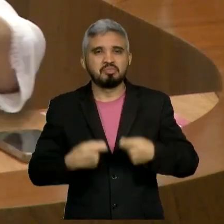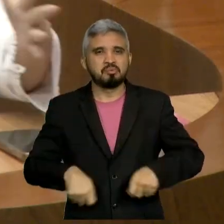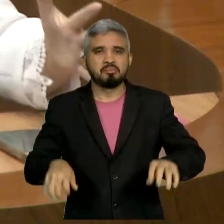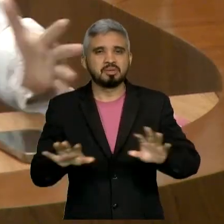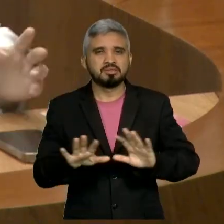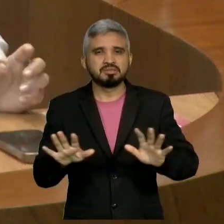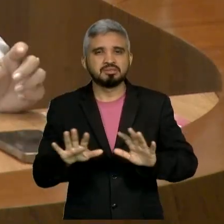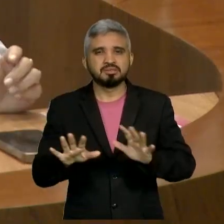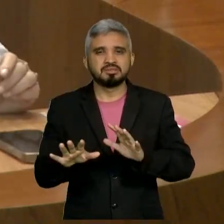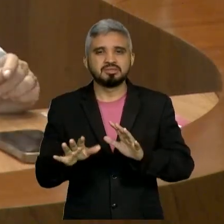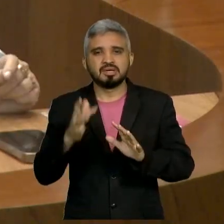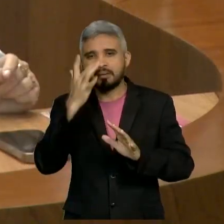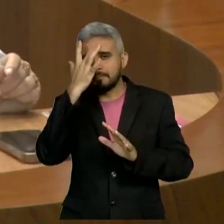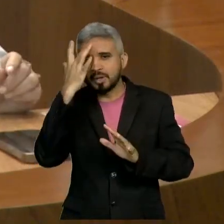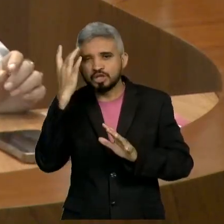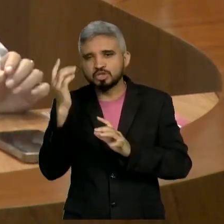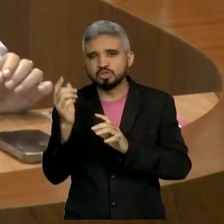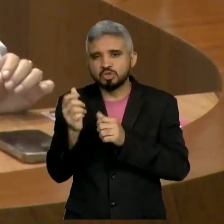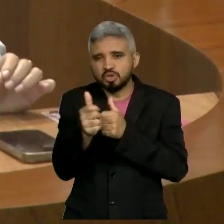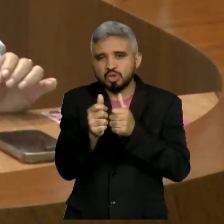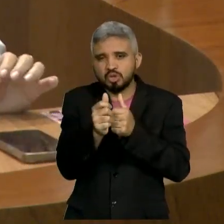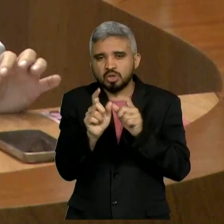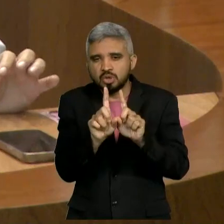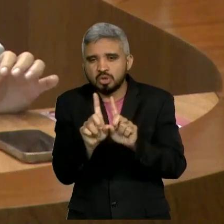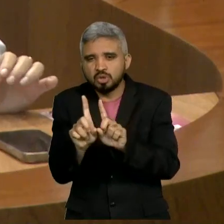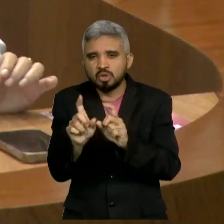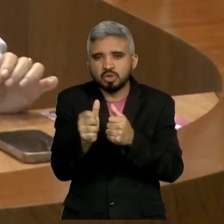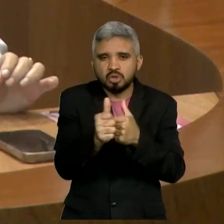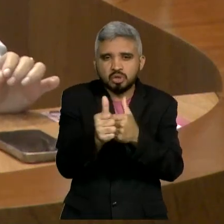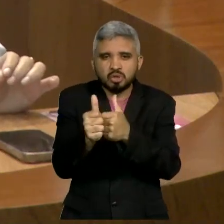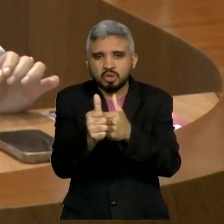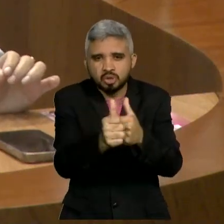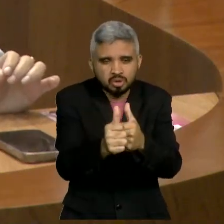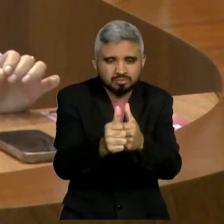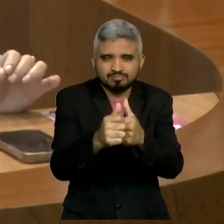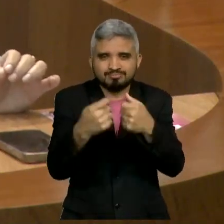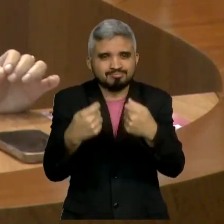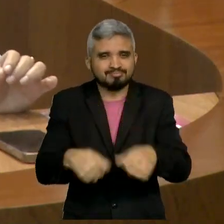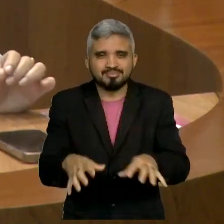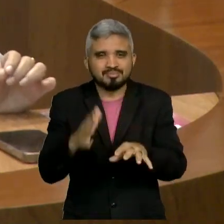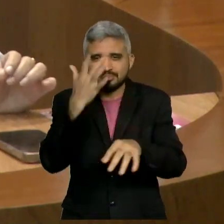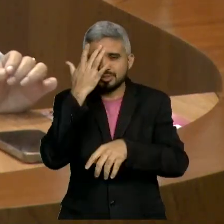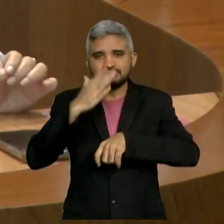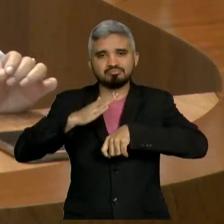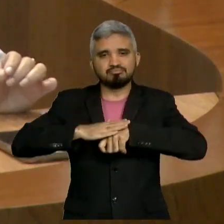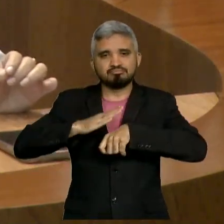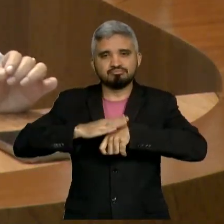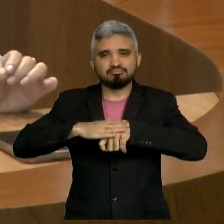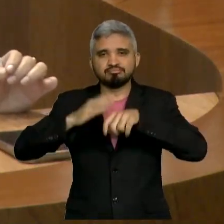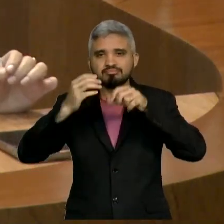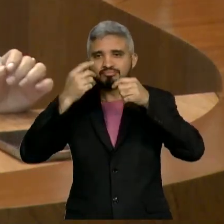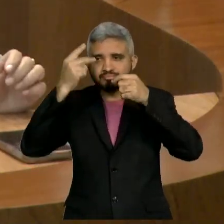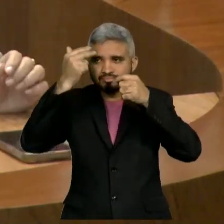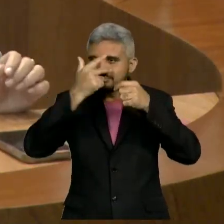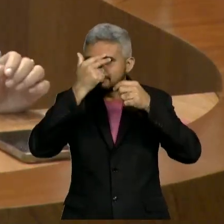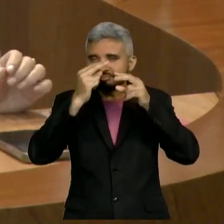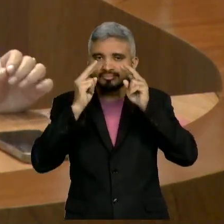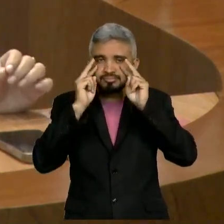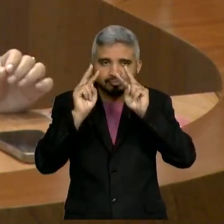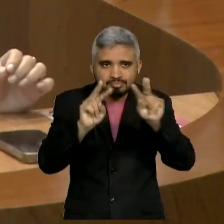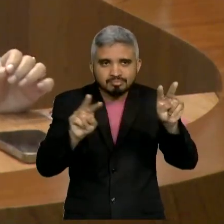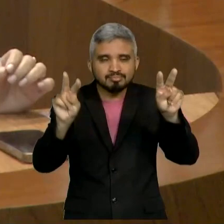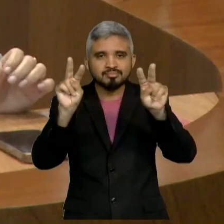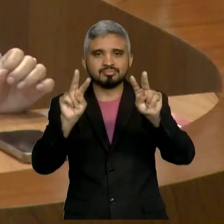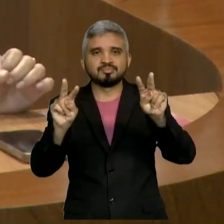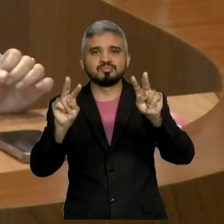estar direcionando. Muito, muito felizes. E eu fiquei muito contente com essa ação e quero aqui